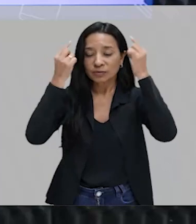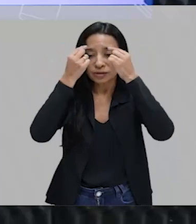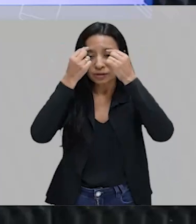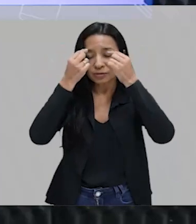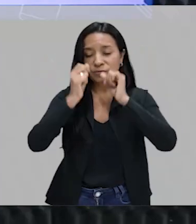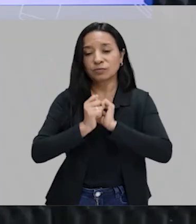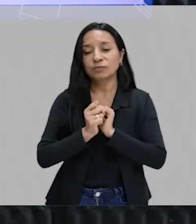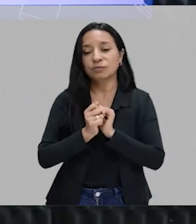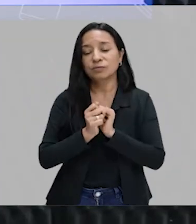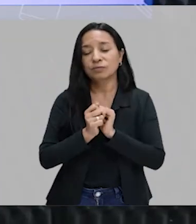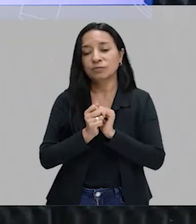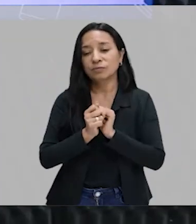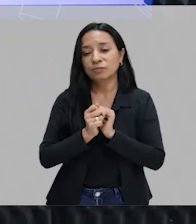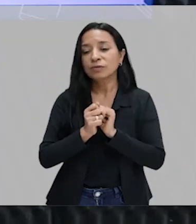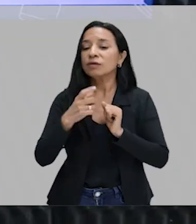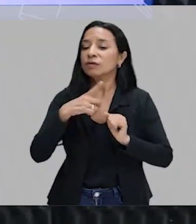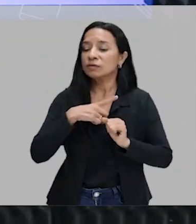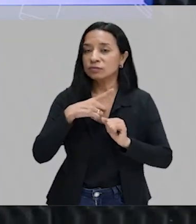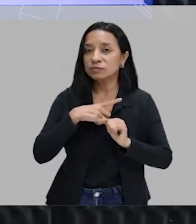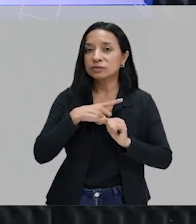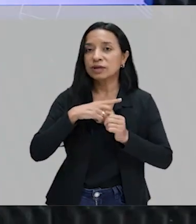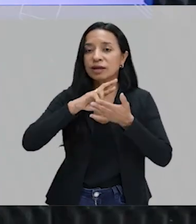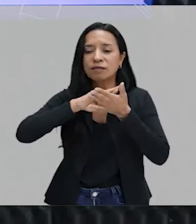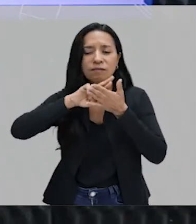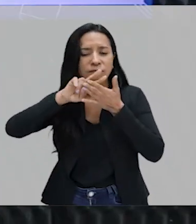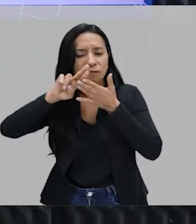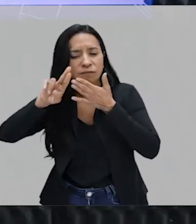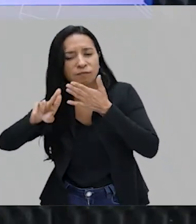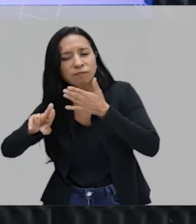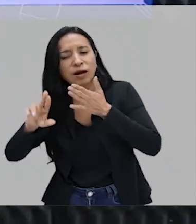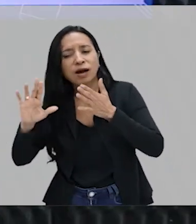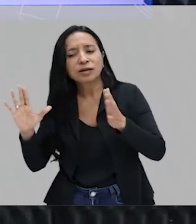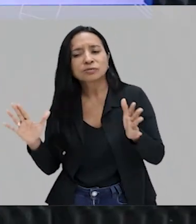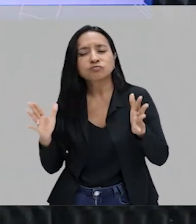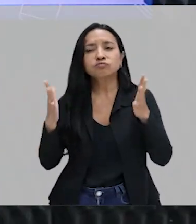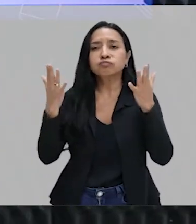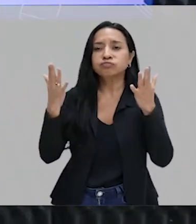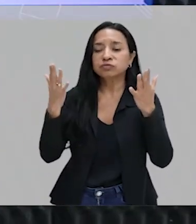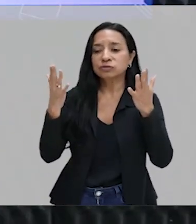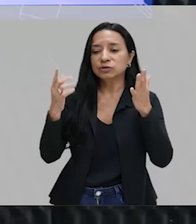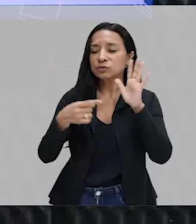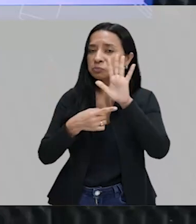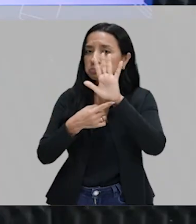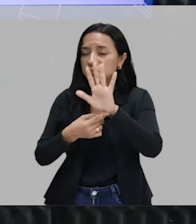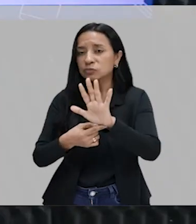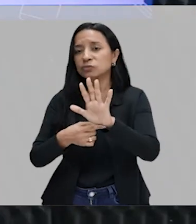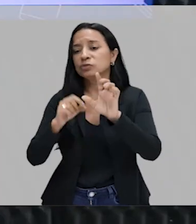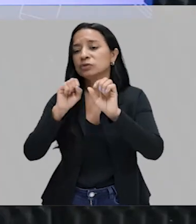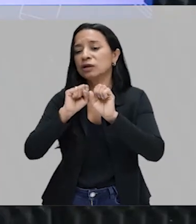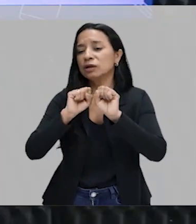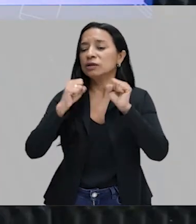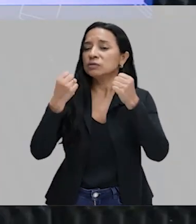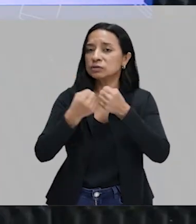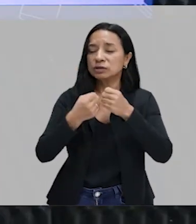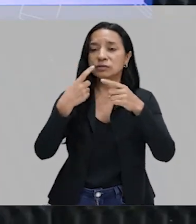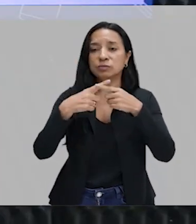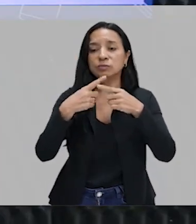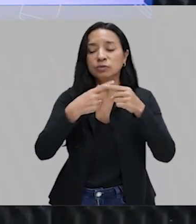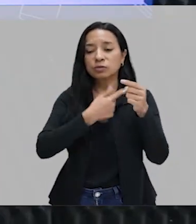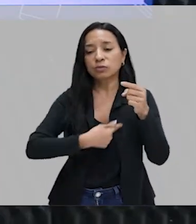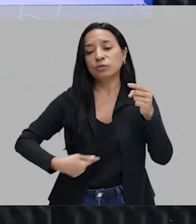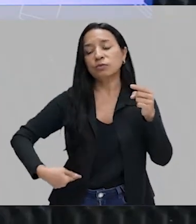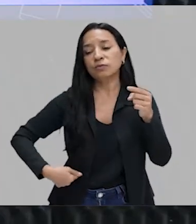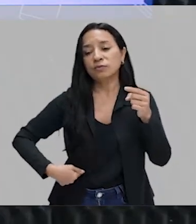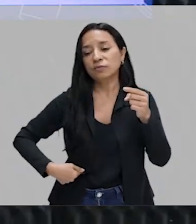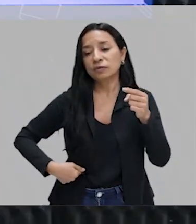pressionado, houve diversas manifestações na Grécia, da sociedade, porque o governo,